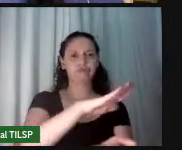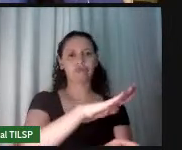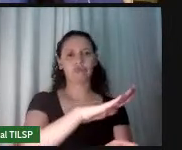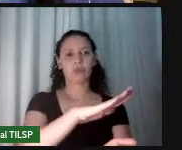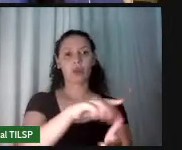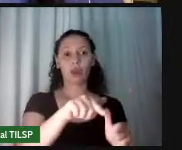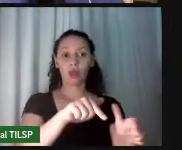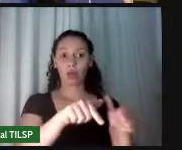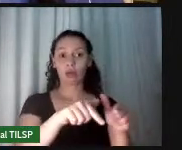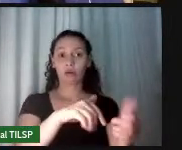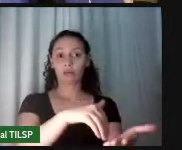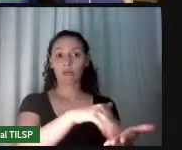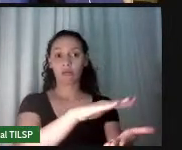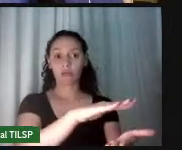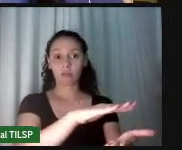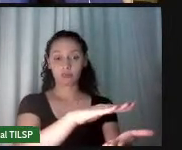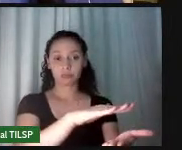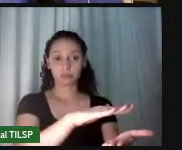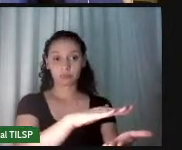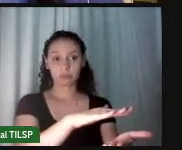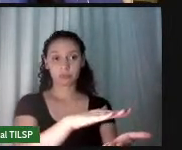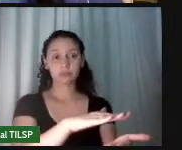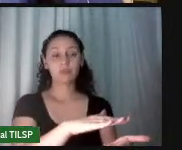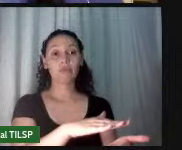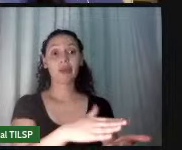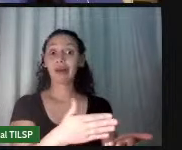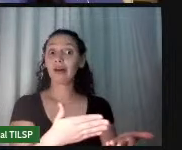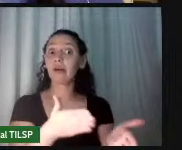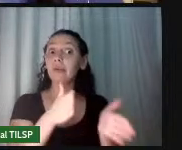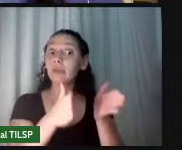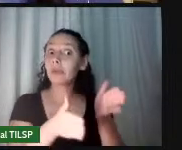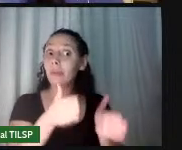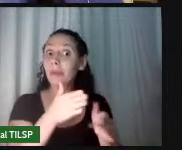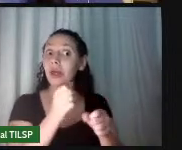estamos falando miolo da pandemia, tá?